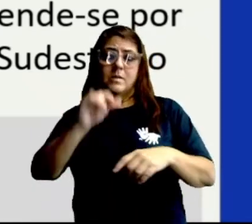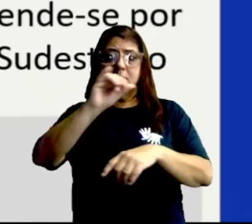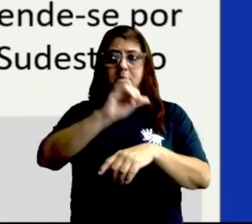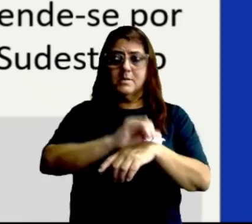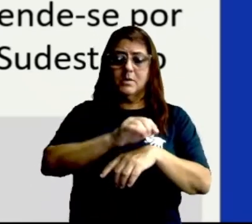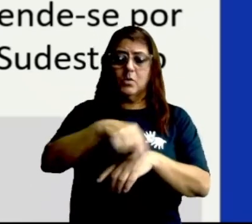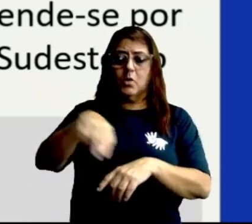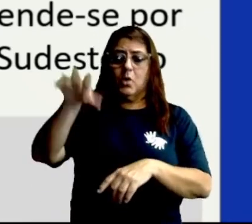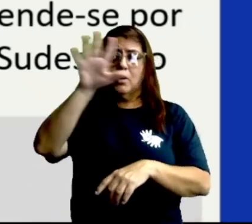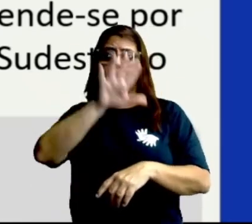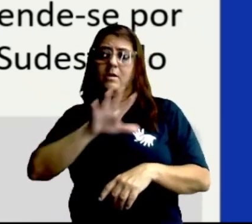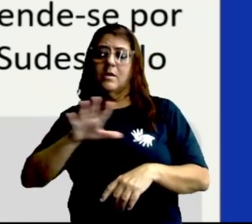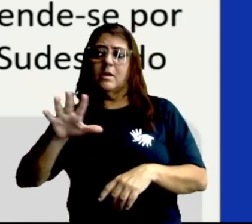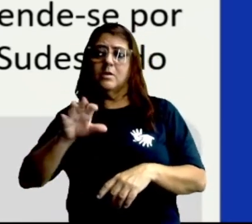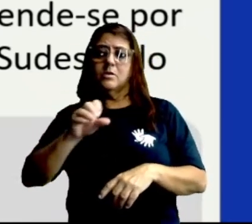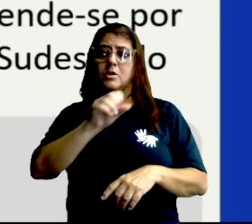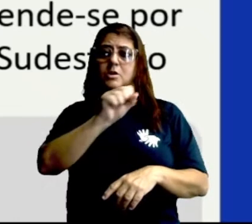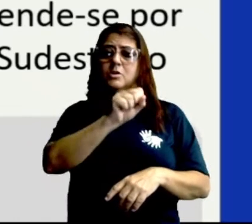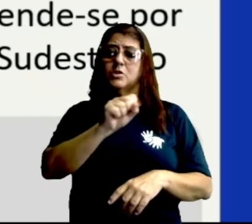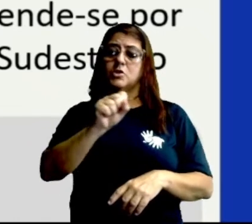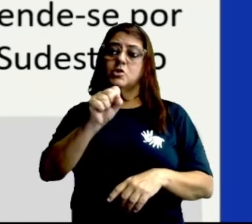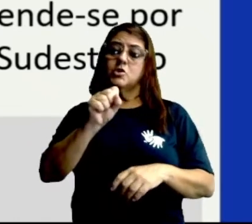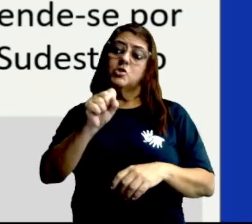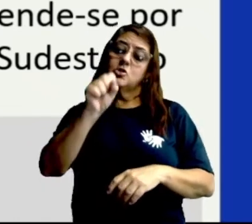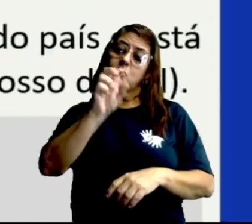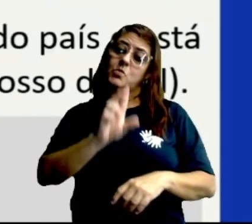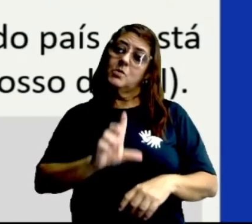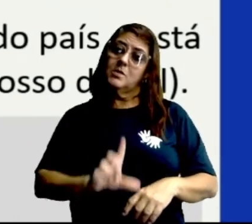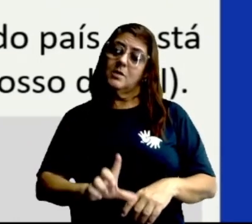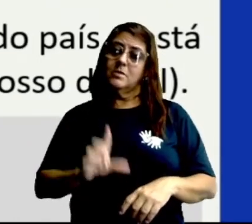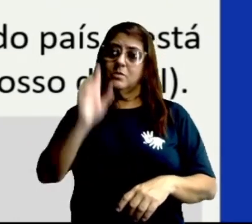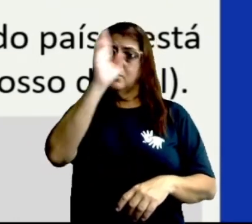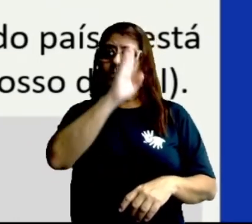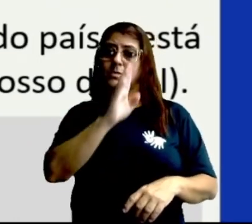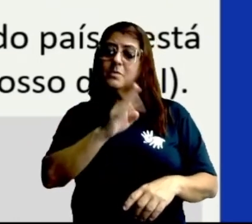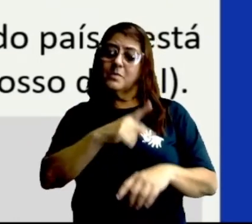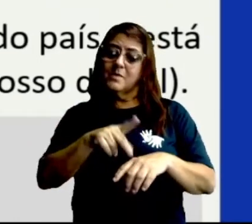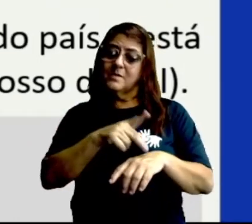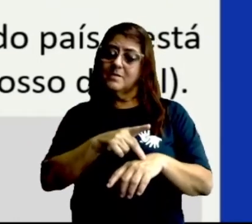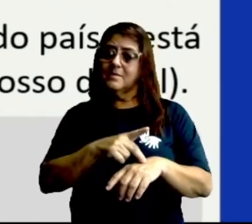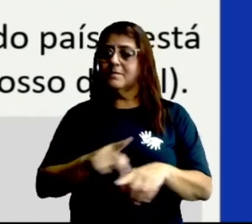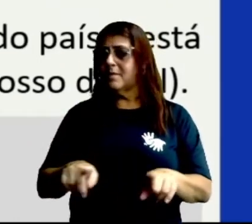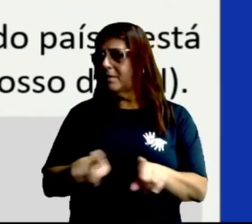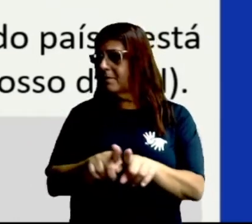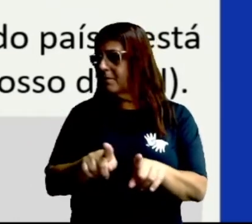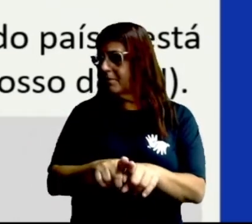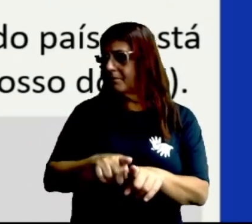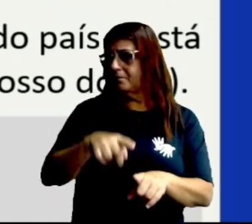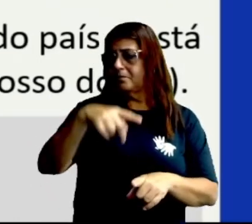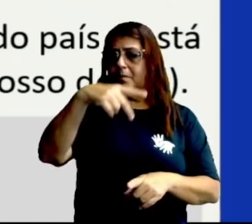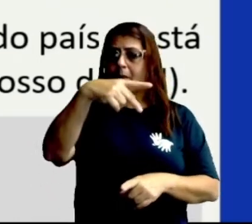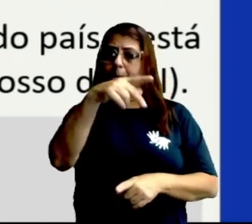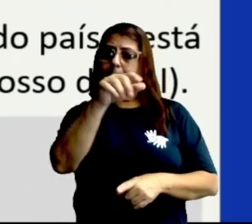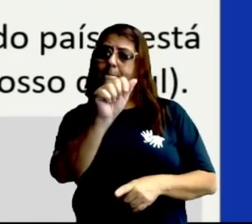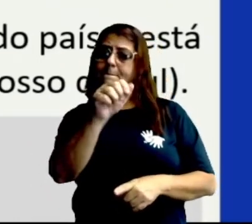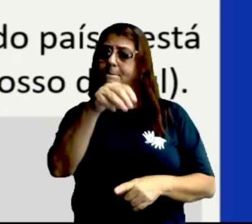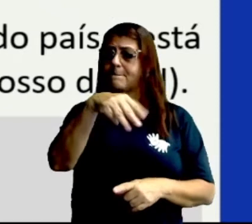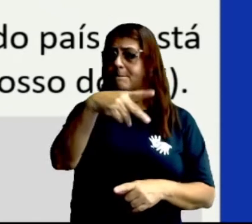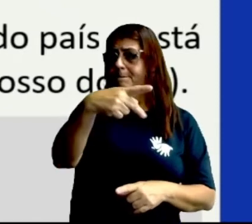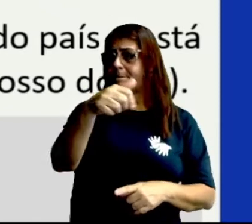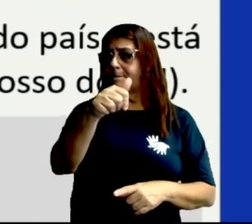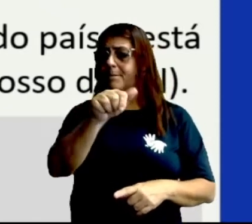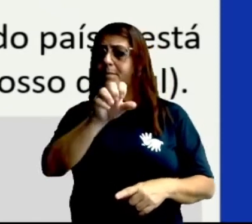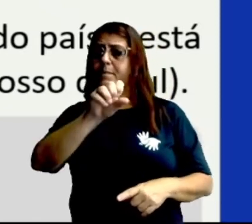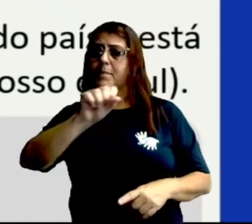Nordeste e Sudeste do país e Os Pampas que é localizado no